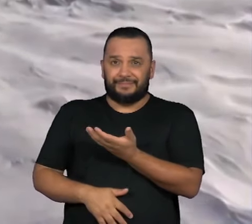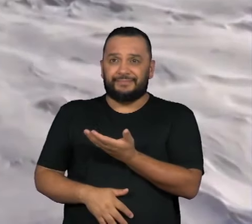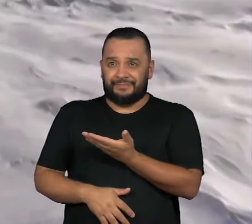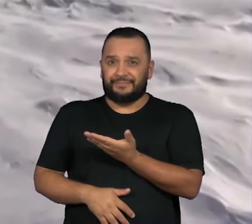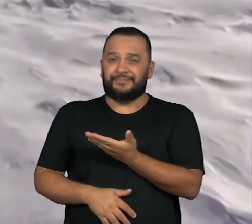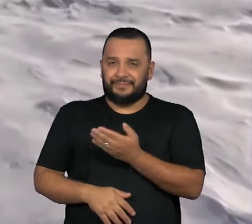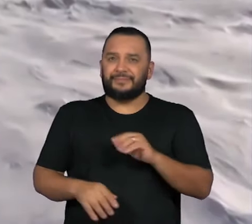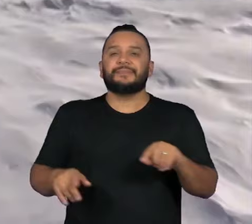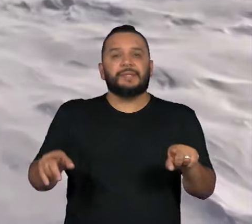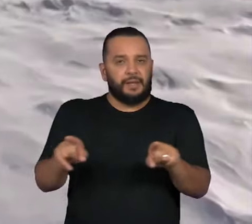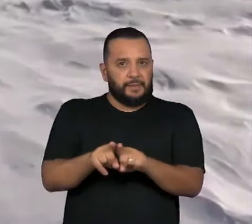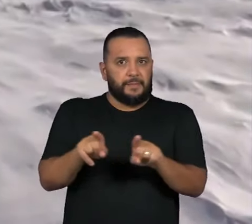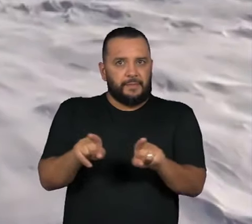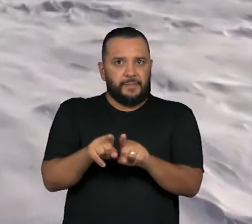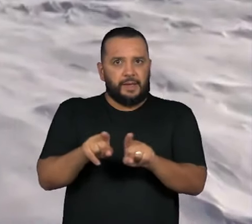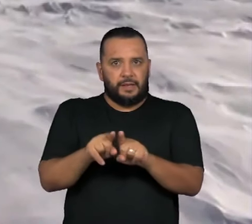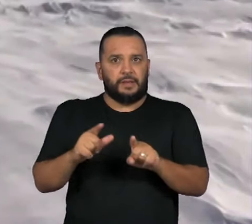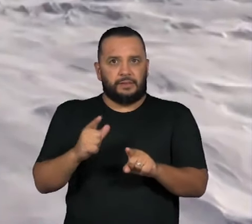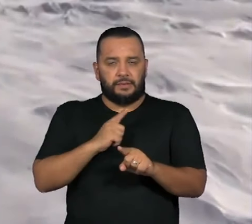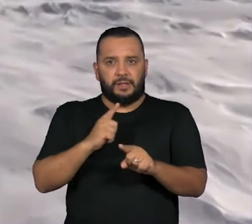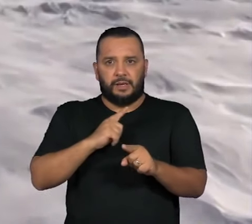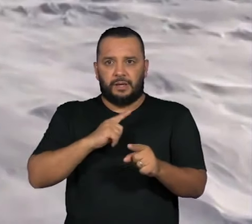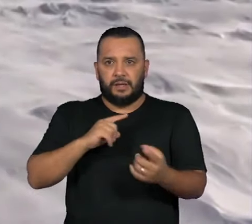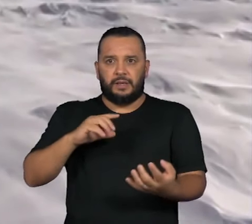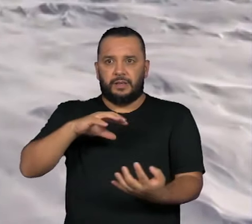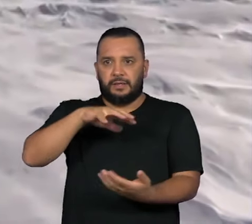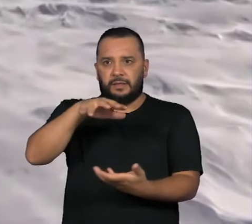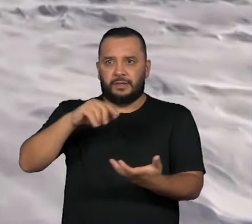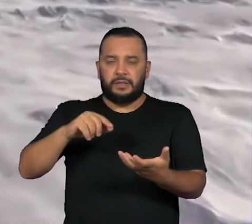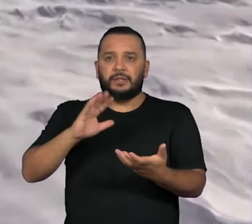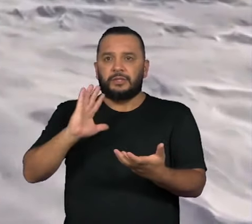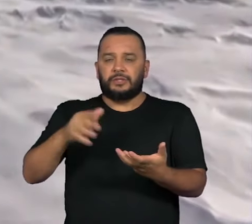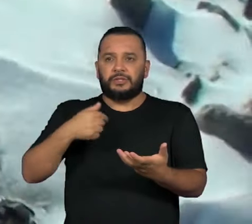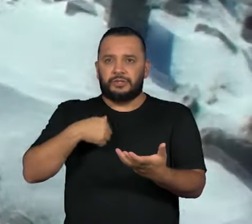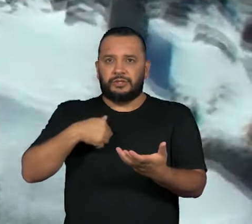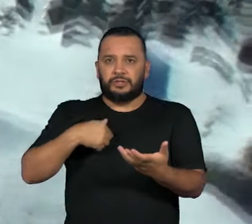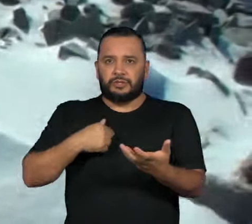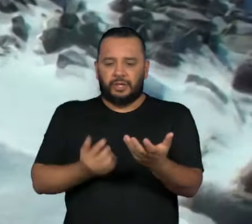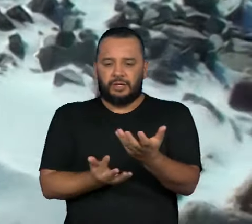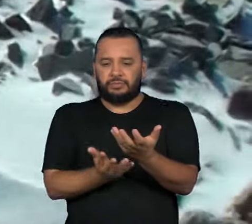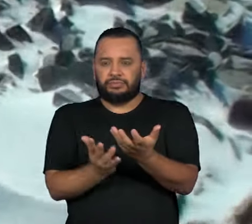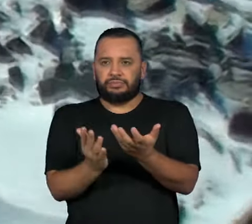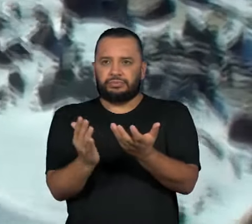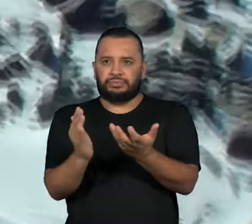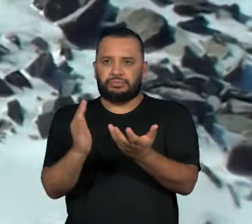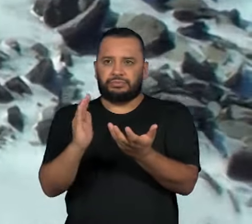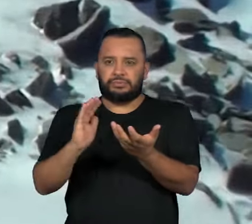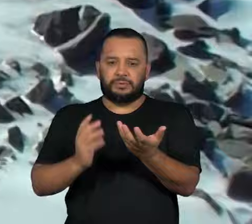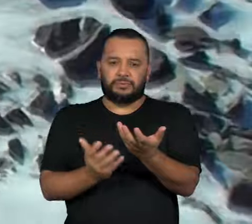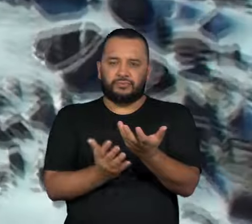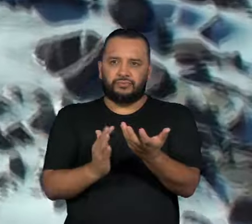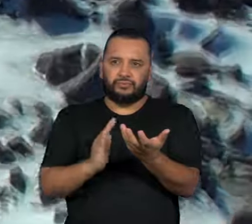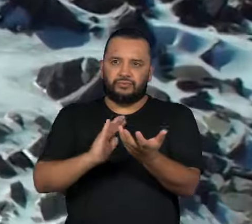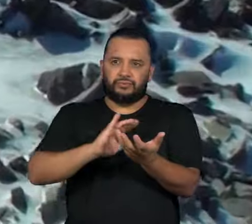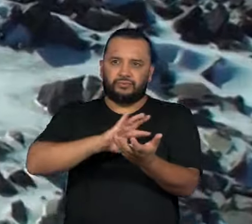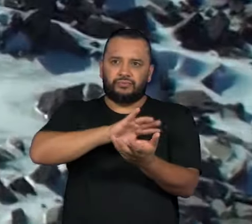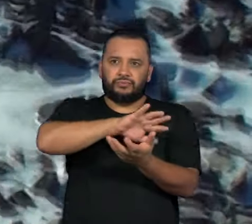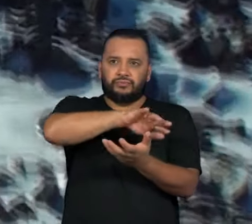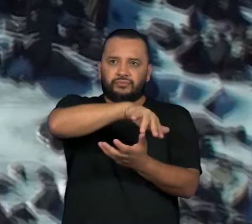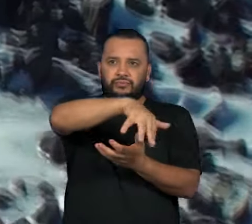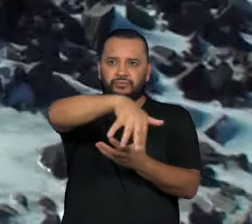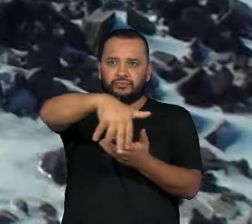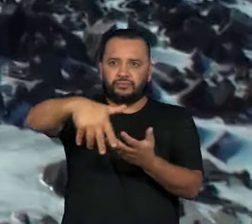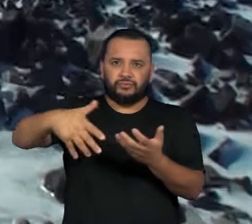uma circulação atmosférica muito específica no entorno da Antártica, né, que se